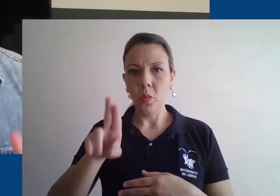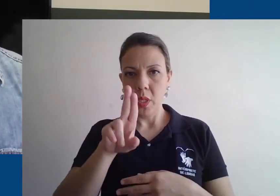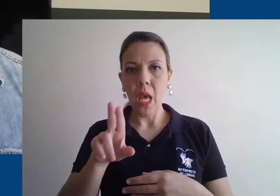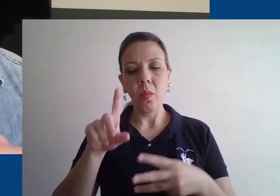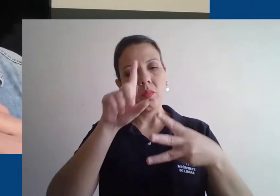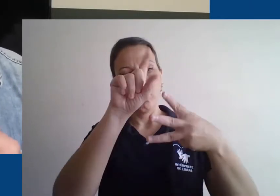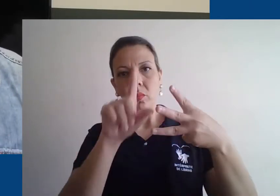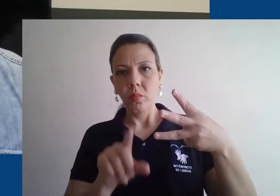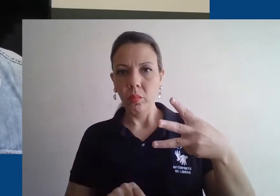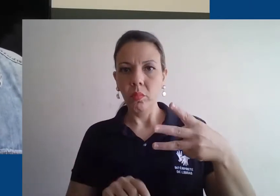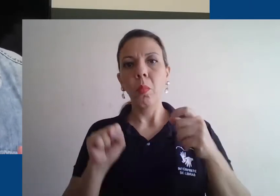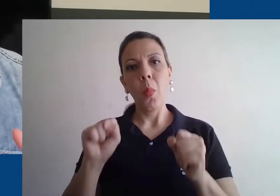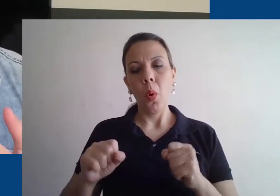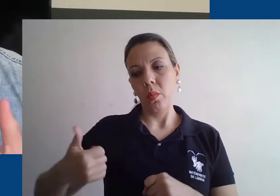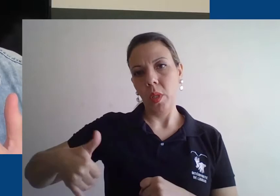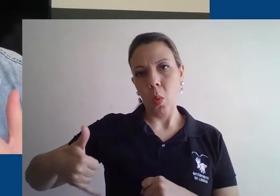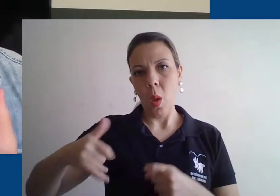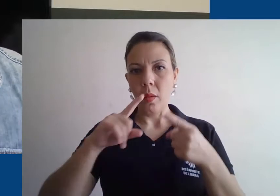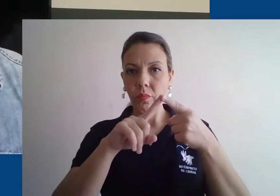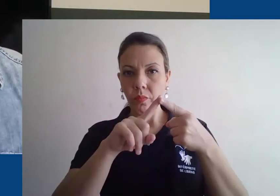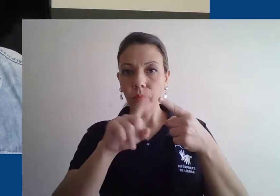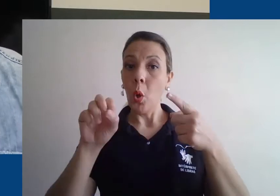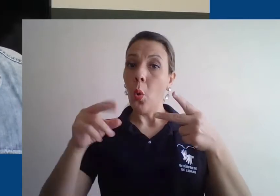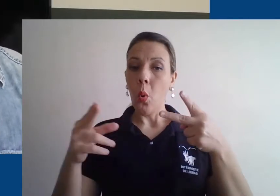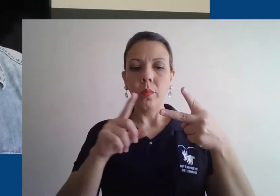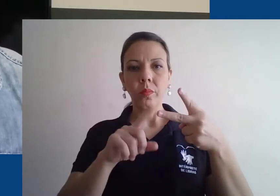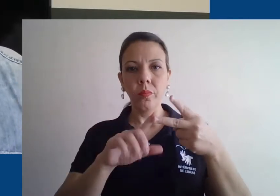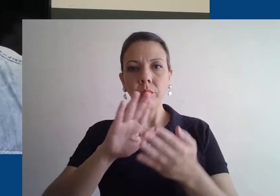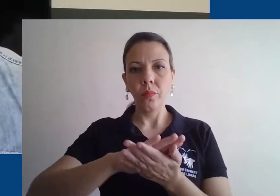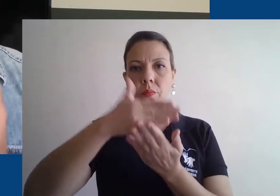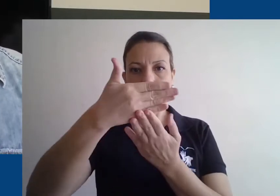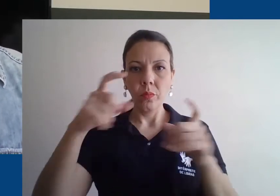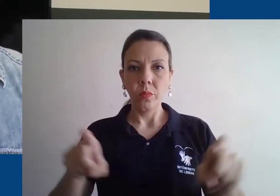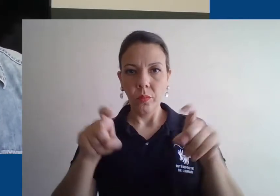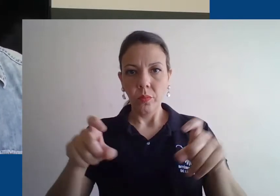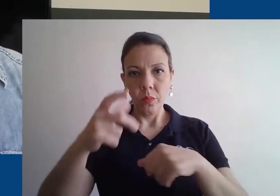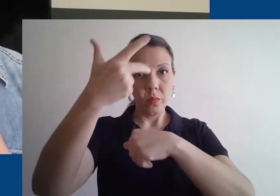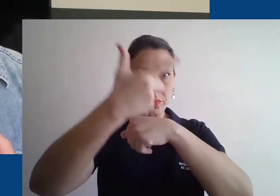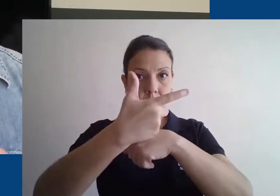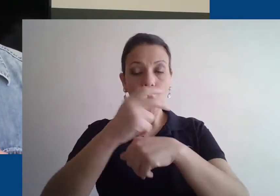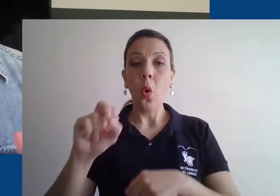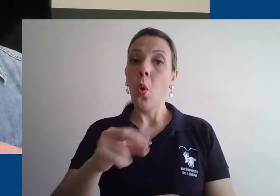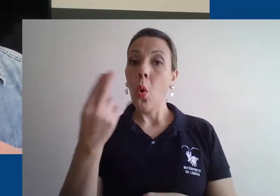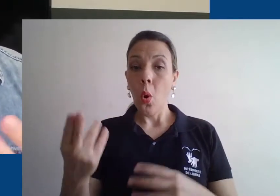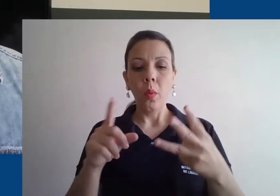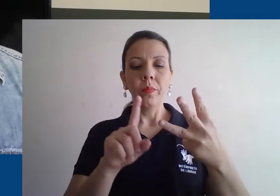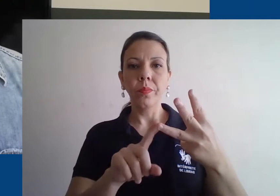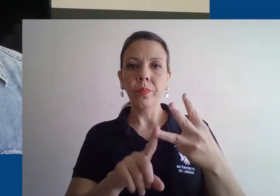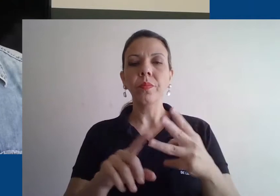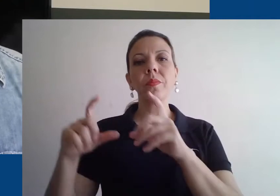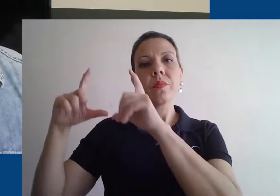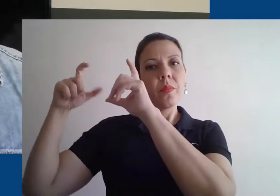seja ela uma câmera do celular, seja ela webcam do seu notebook ou do seu computador, ou seja realmente uma câmera profissional